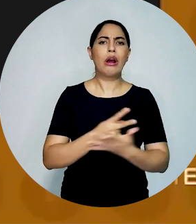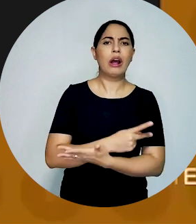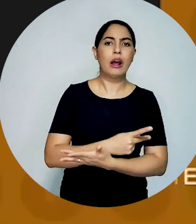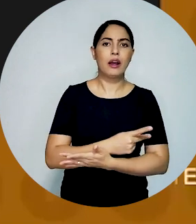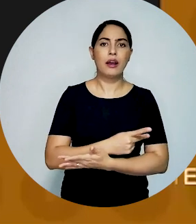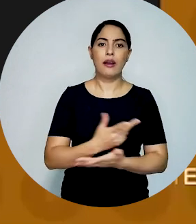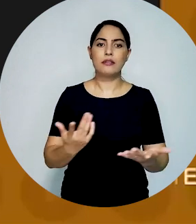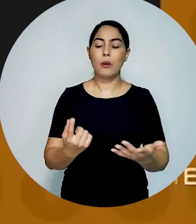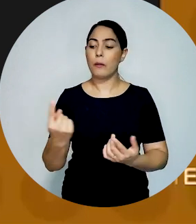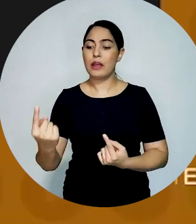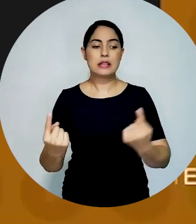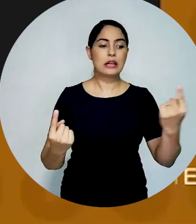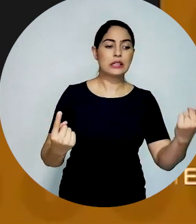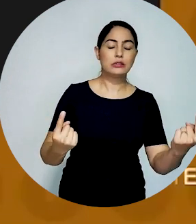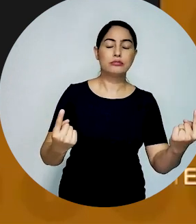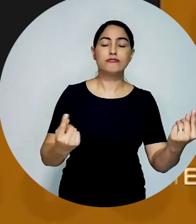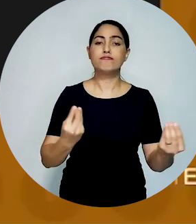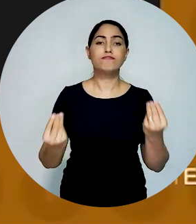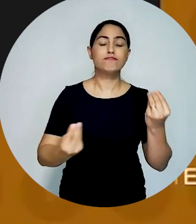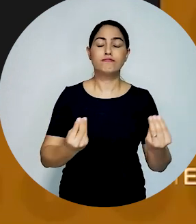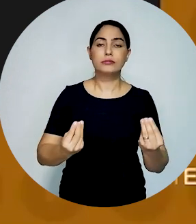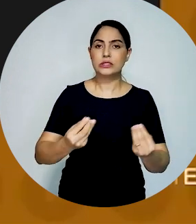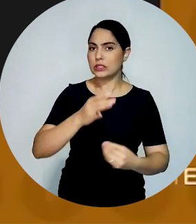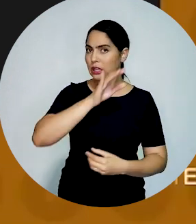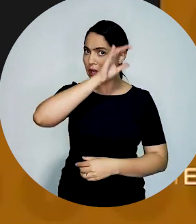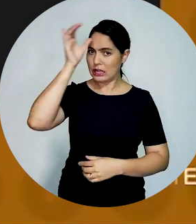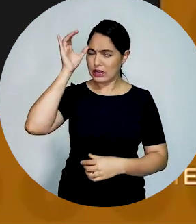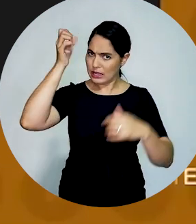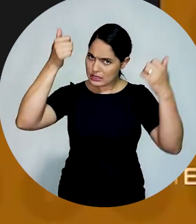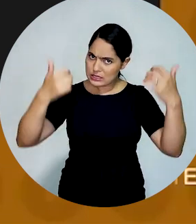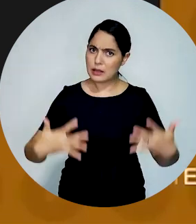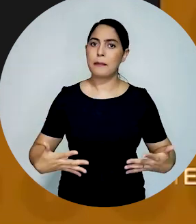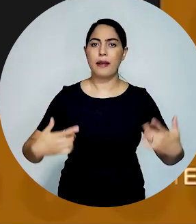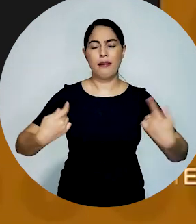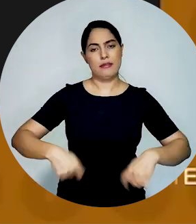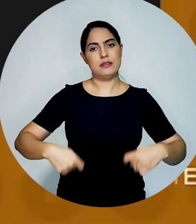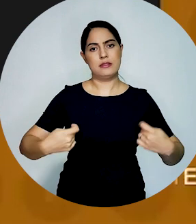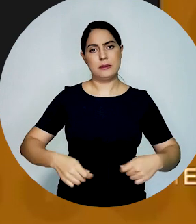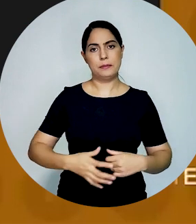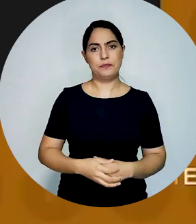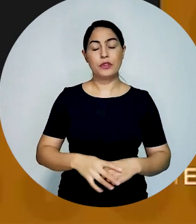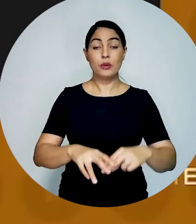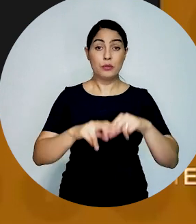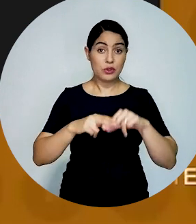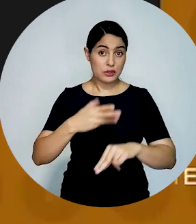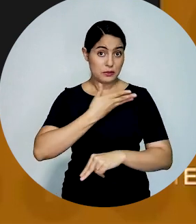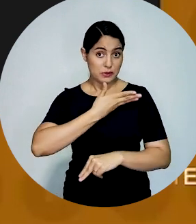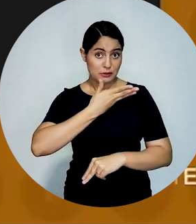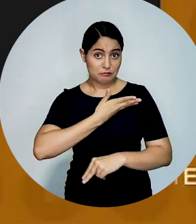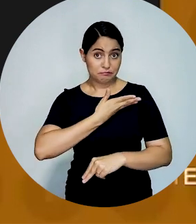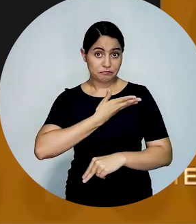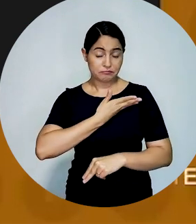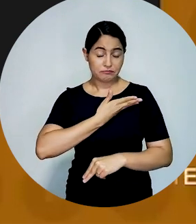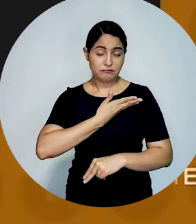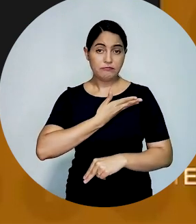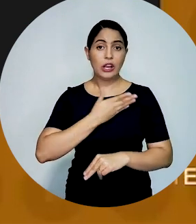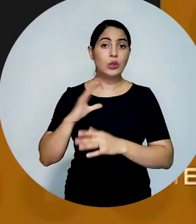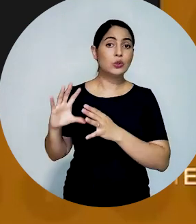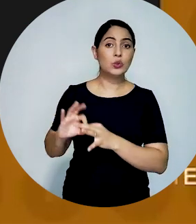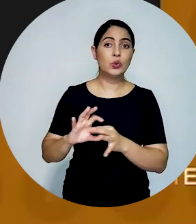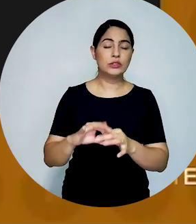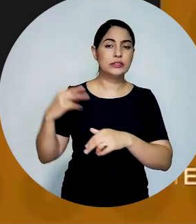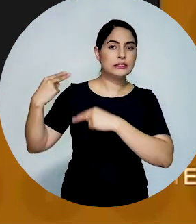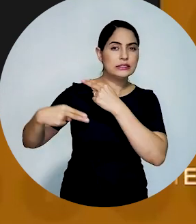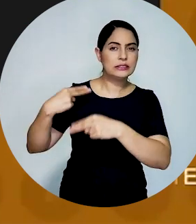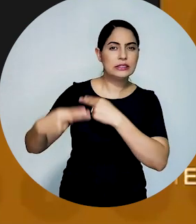começo dizendo assim: nem pense em doação ou testamento antes de ouvir o cliente. É deixar o cliente falar. E assim, meus amigos e minhas amigas, o